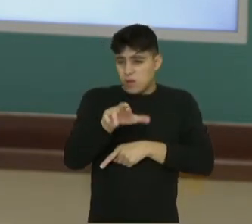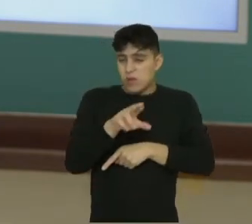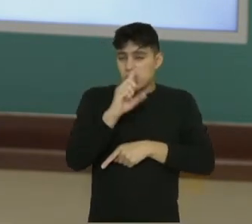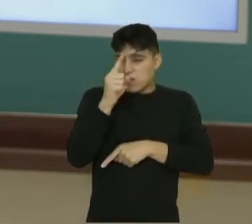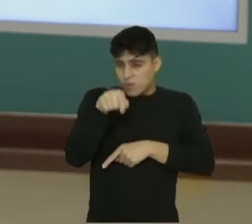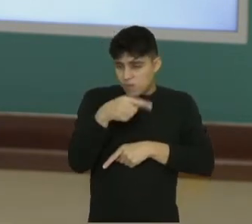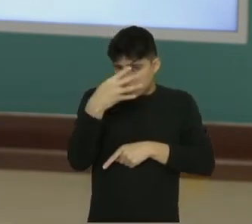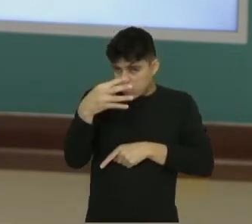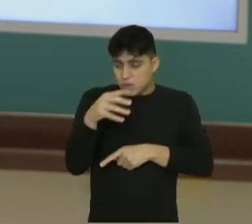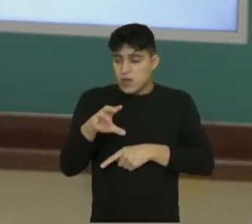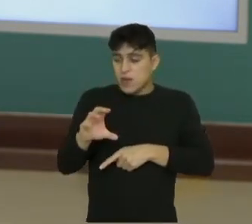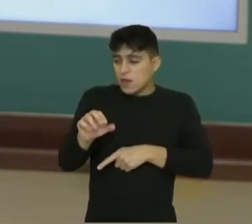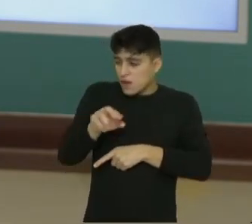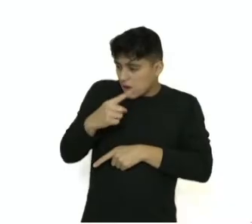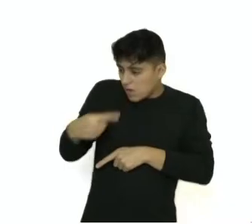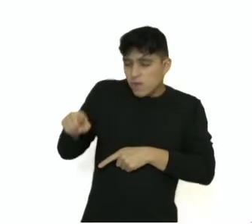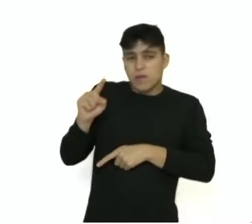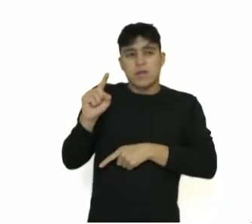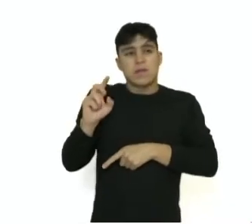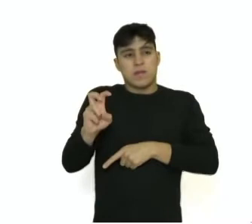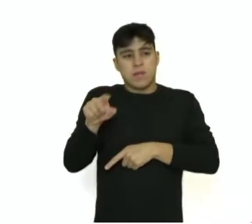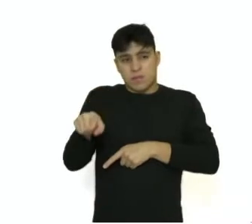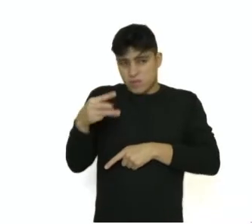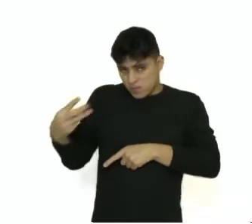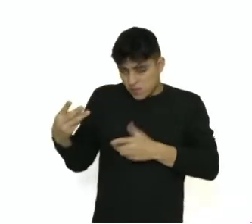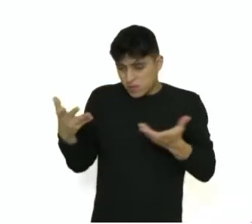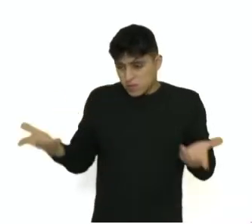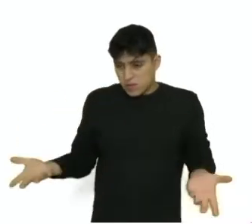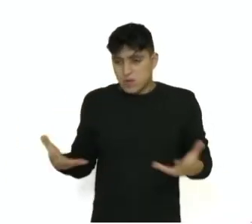1,4, carvão 5,3,